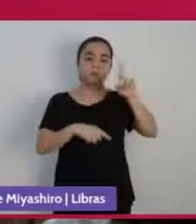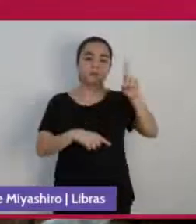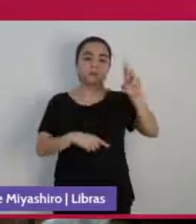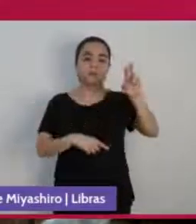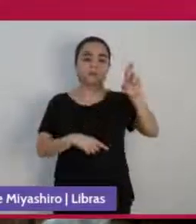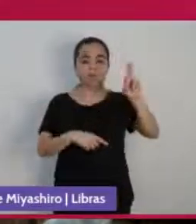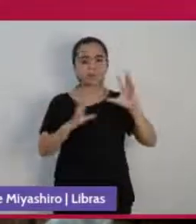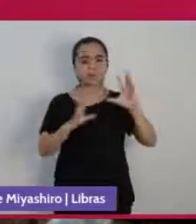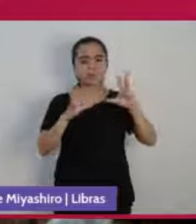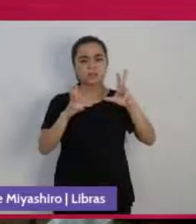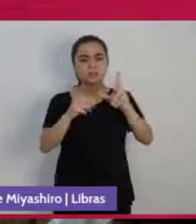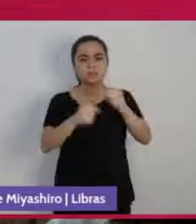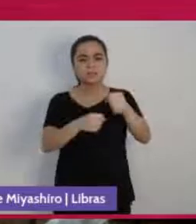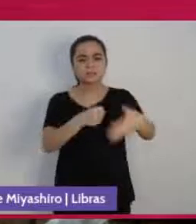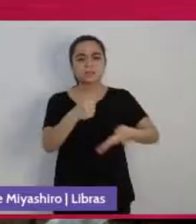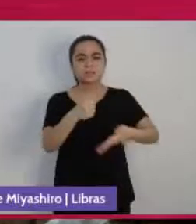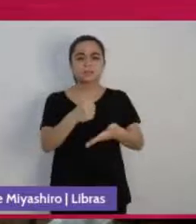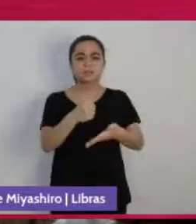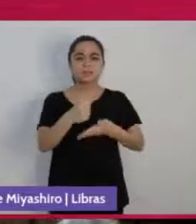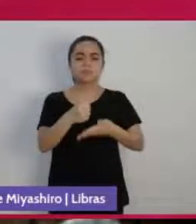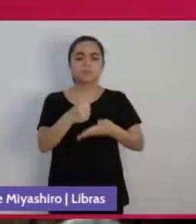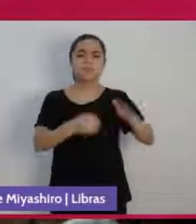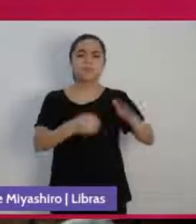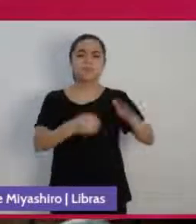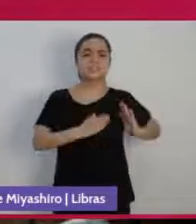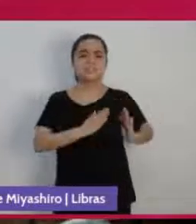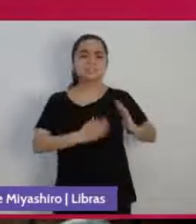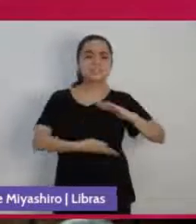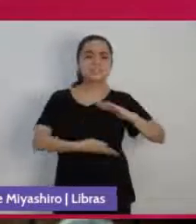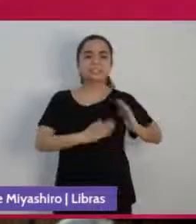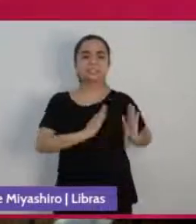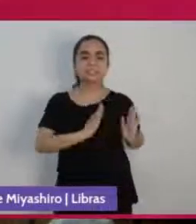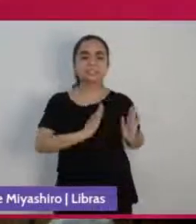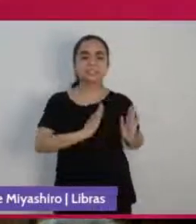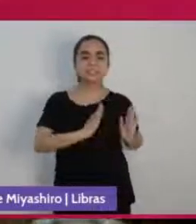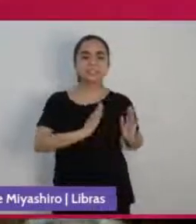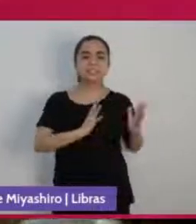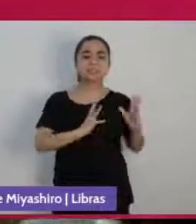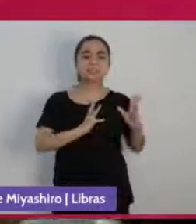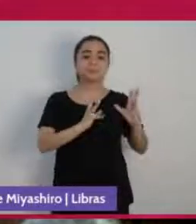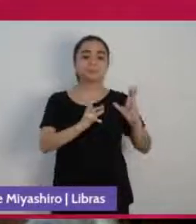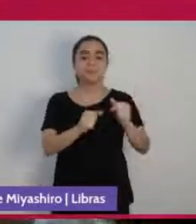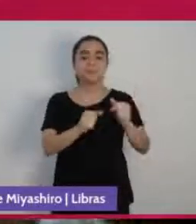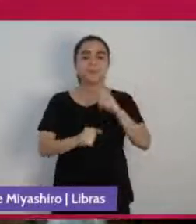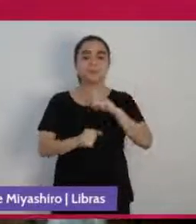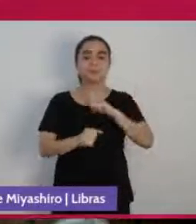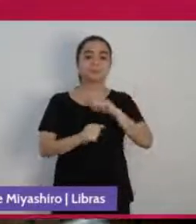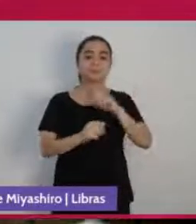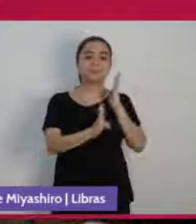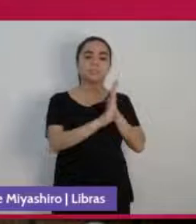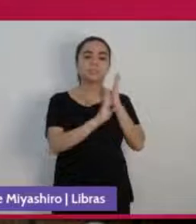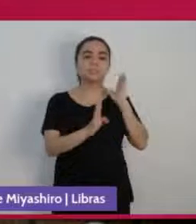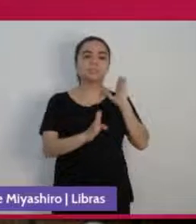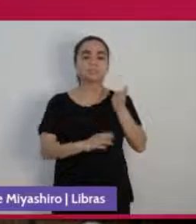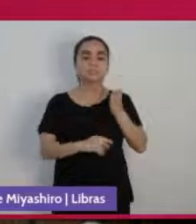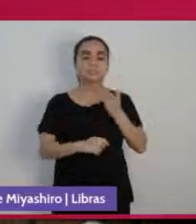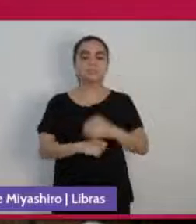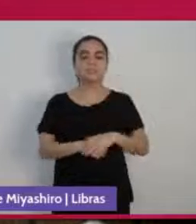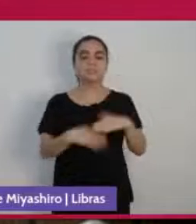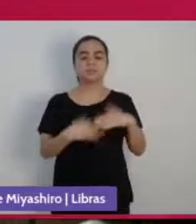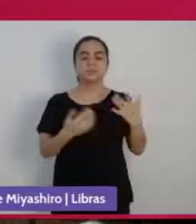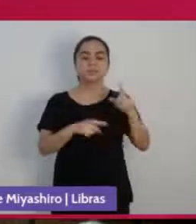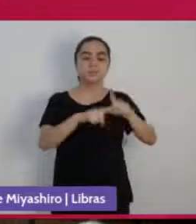essa base onde a mama vai ficar posicionada, tudo isso já é o detector. Então, o equipamento vai enxergar a